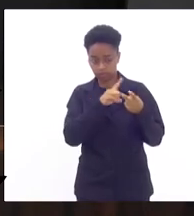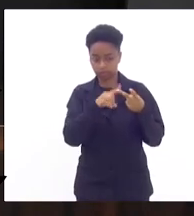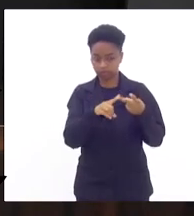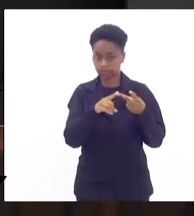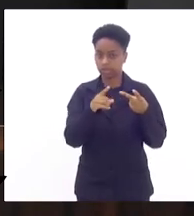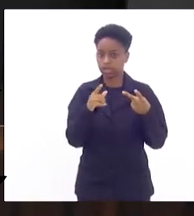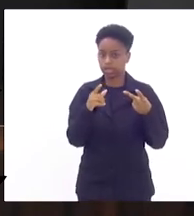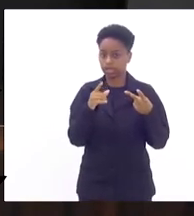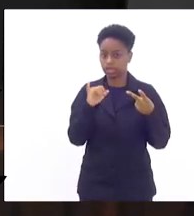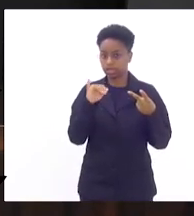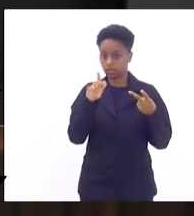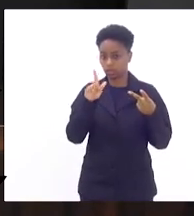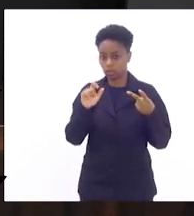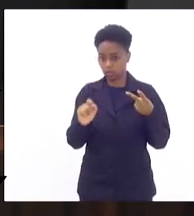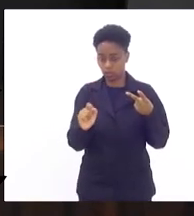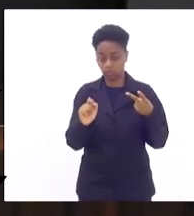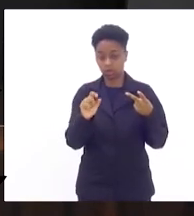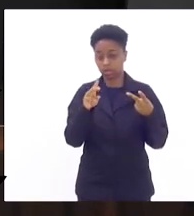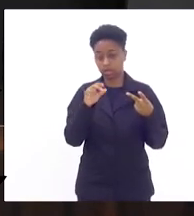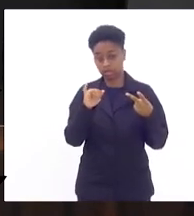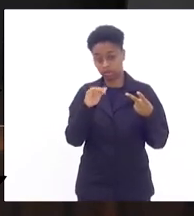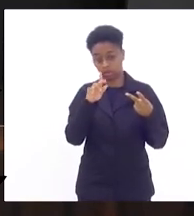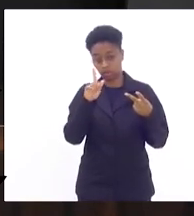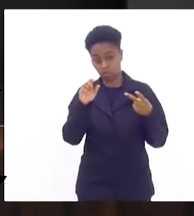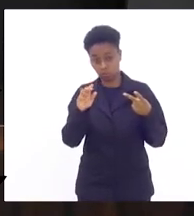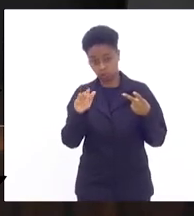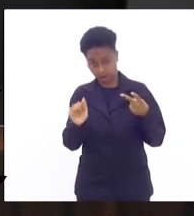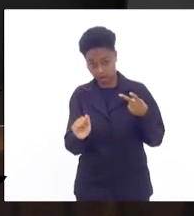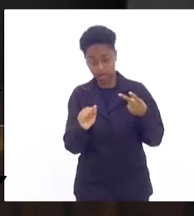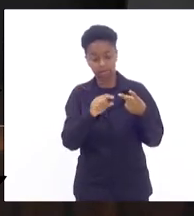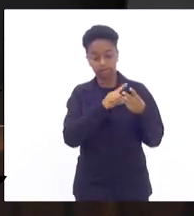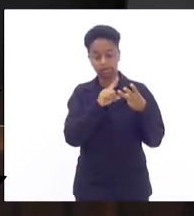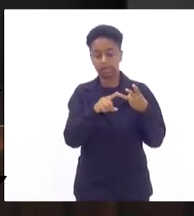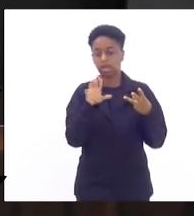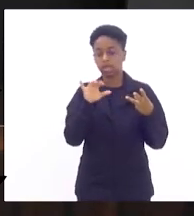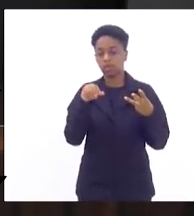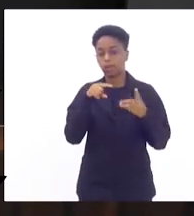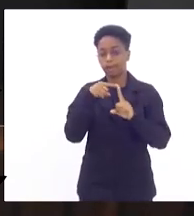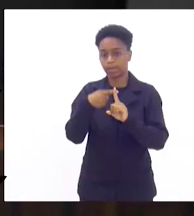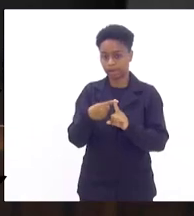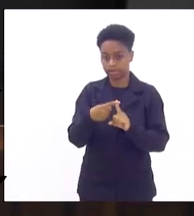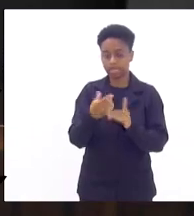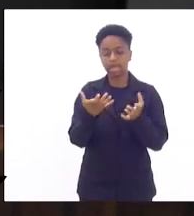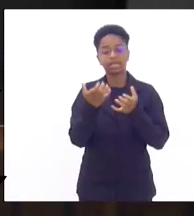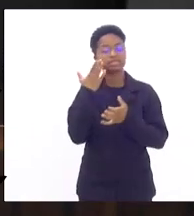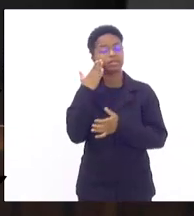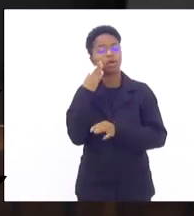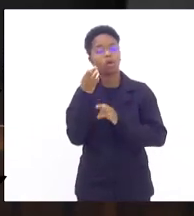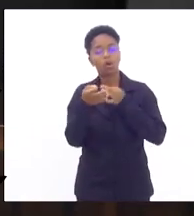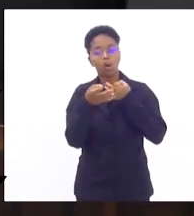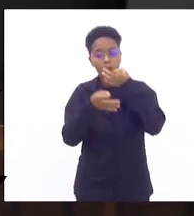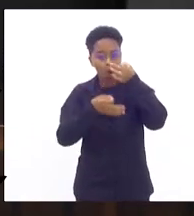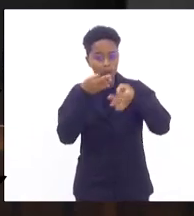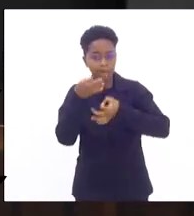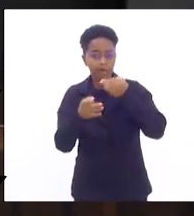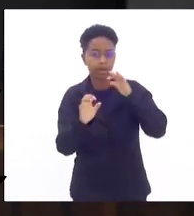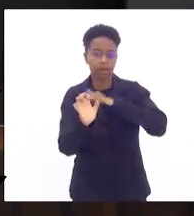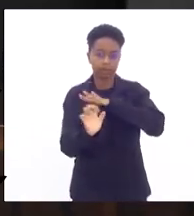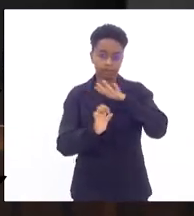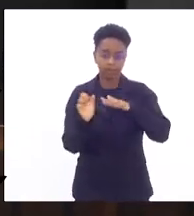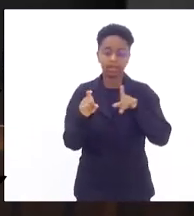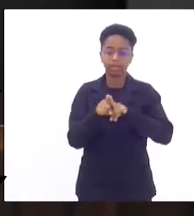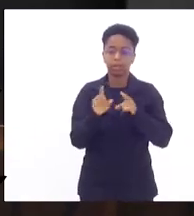segunda com a Iguá e a terceira com a Rio Mais, justamente para ouvir as empresas, relatar a elas